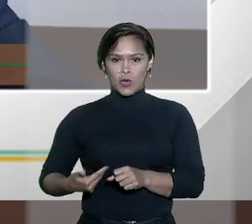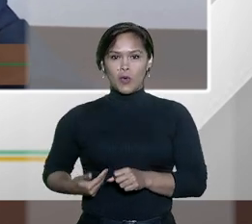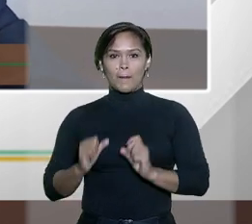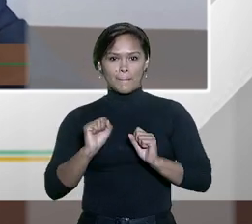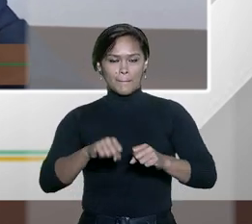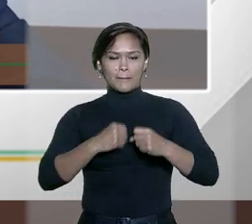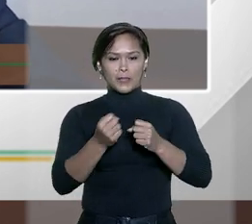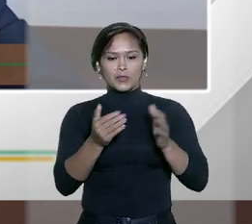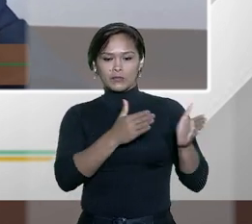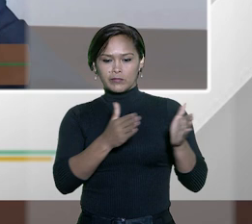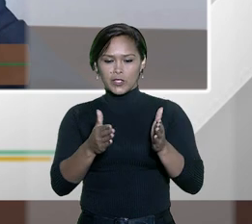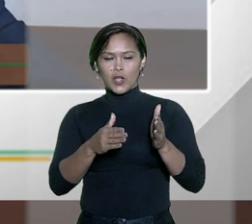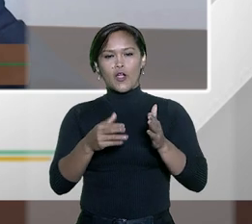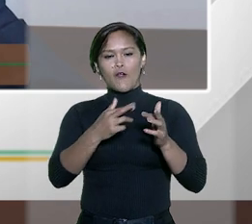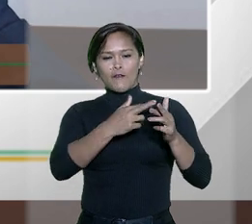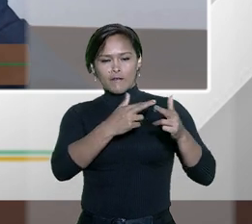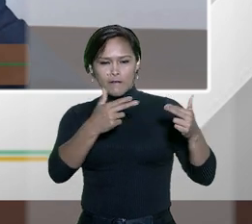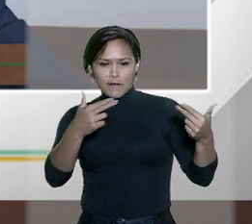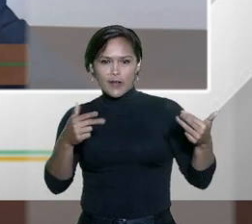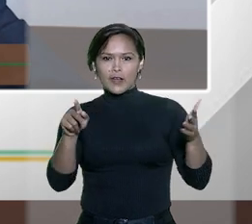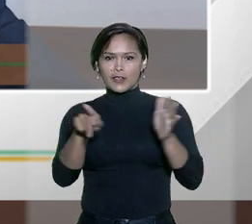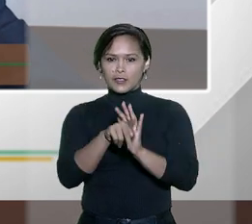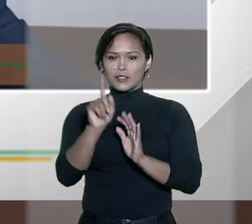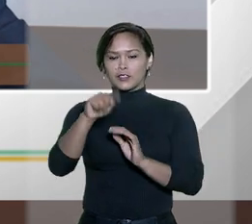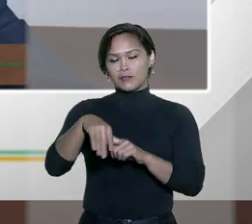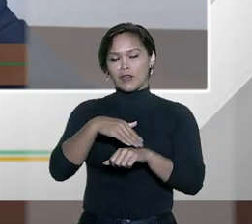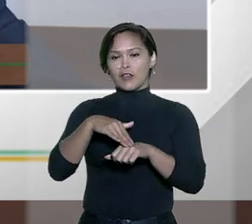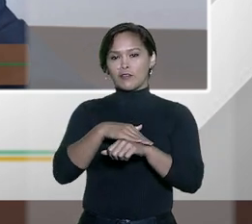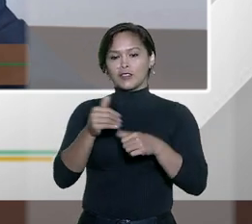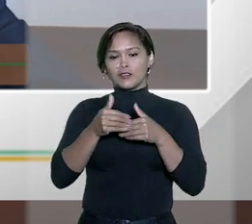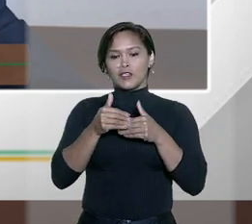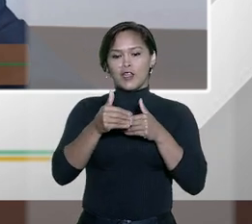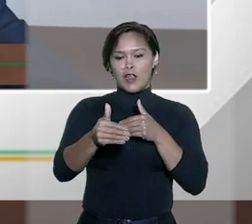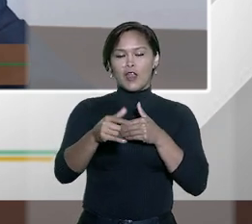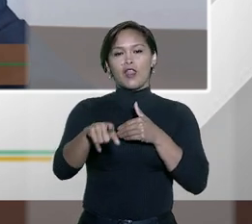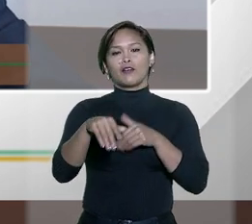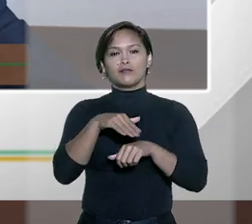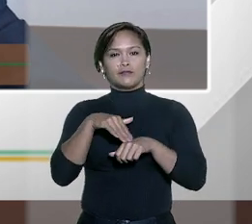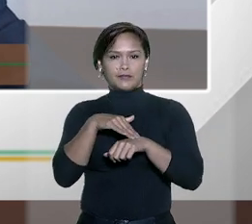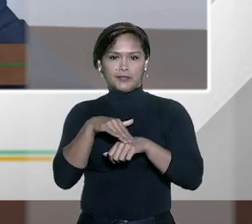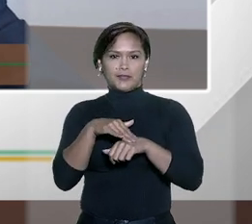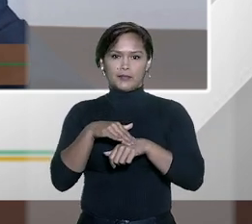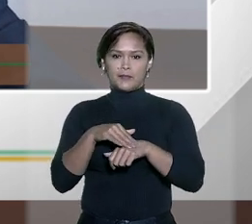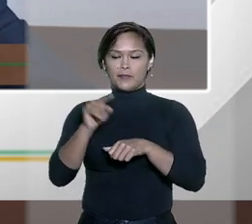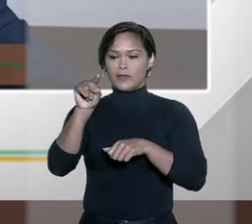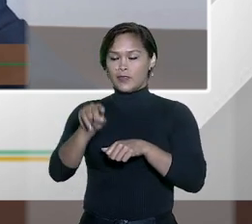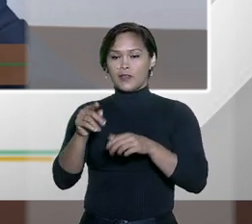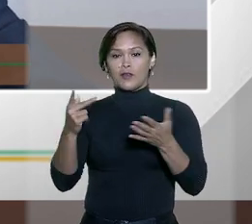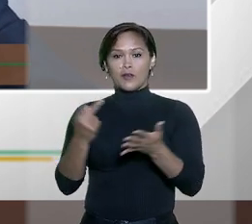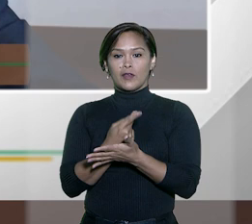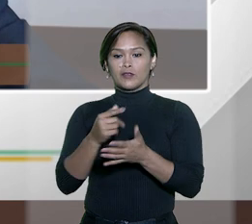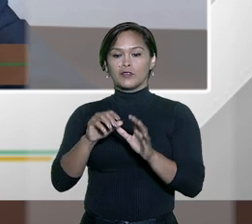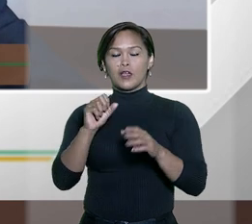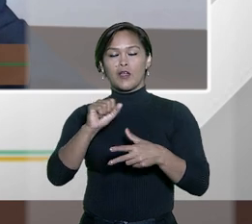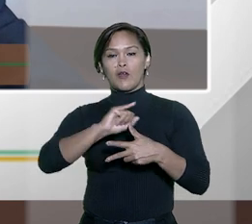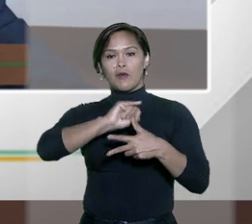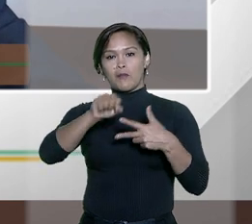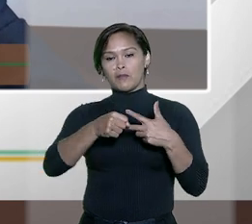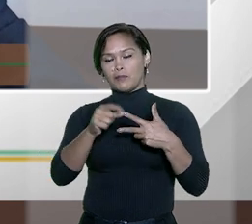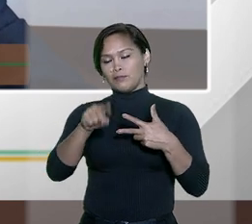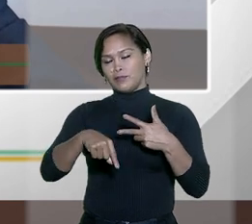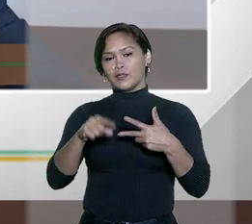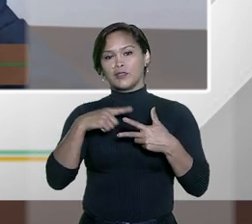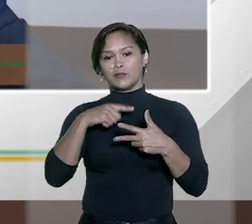algum momento, e conforme várias condições, que eu creio que a gente vai conversar aqui ao longo desta conversa, o poder